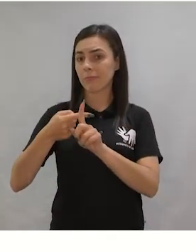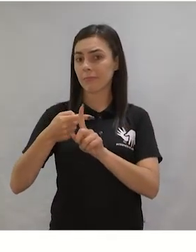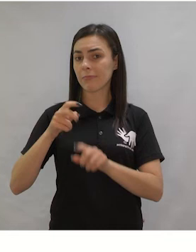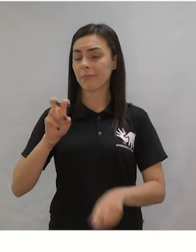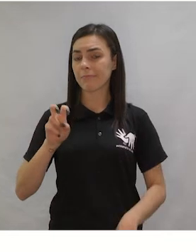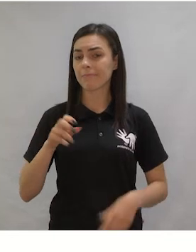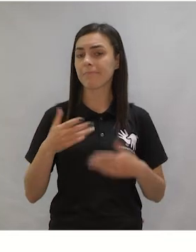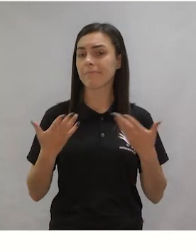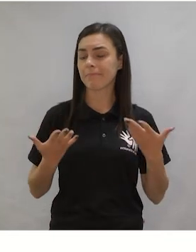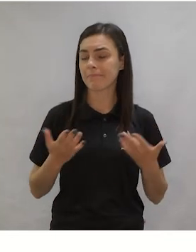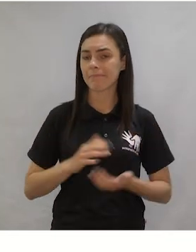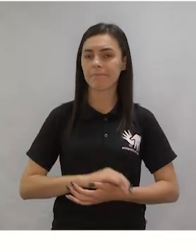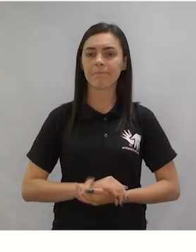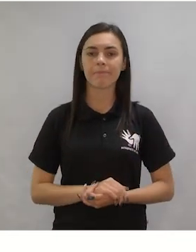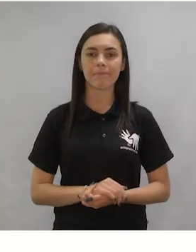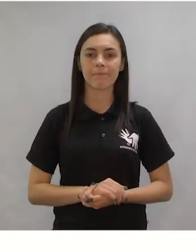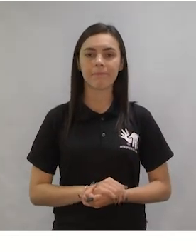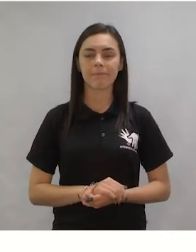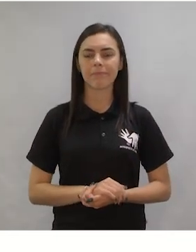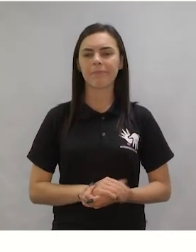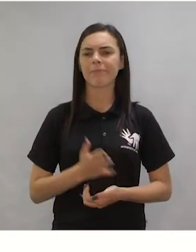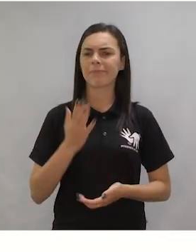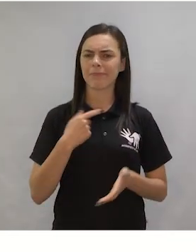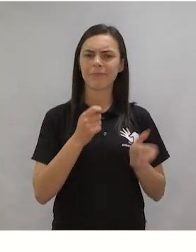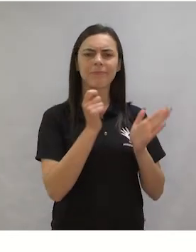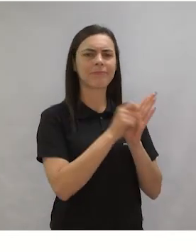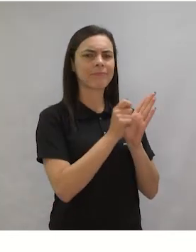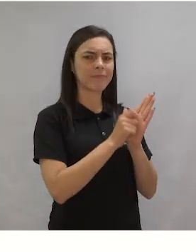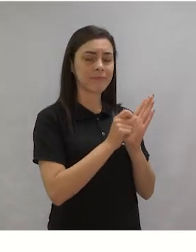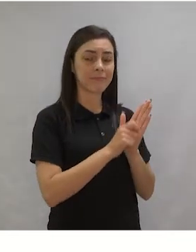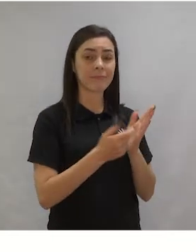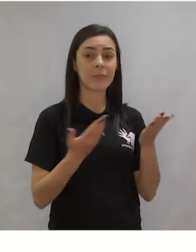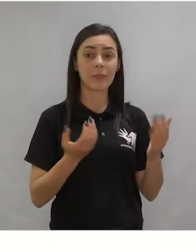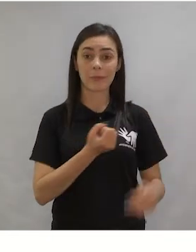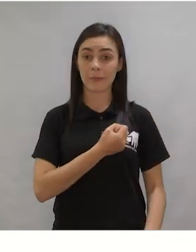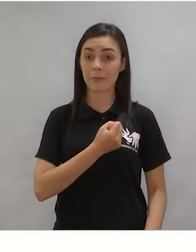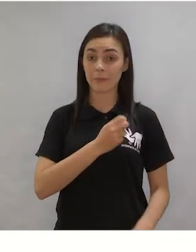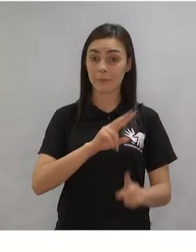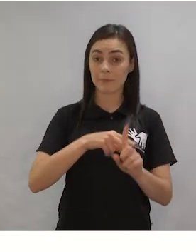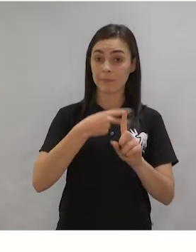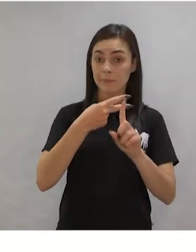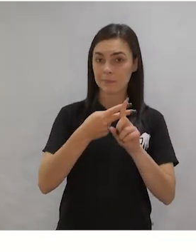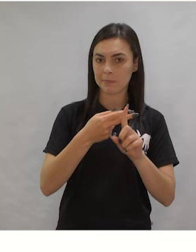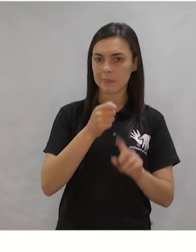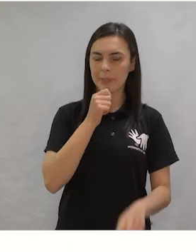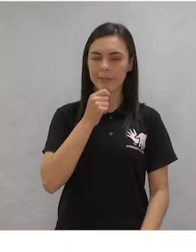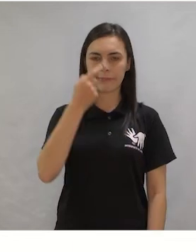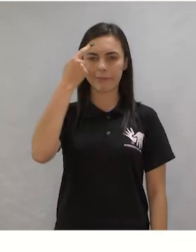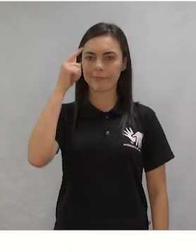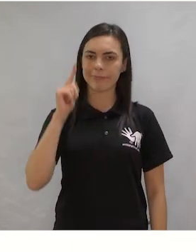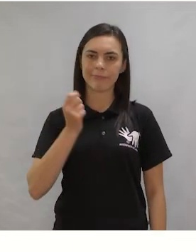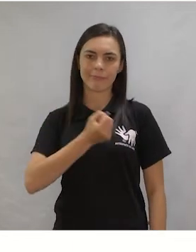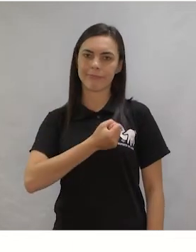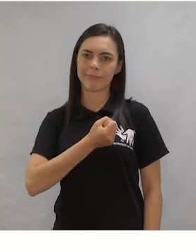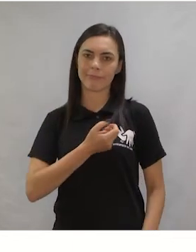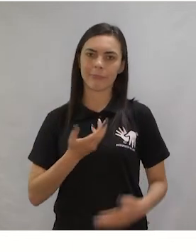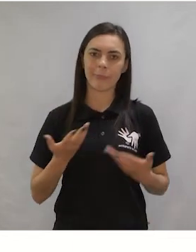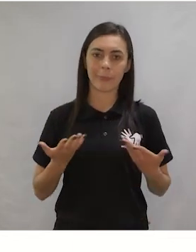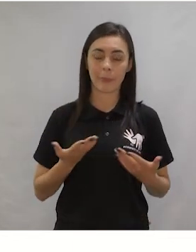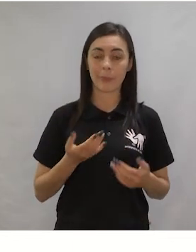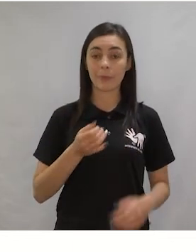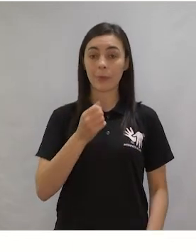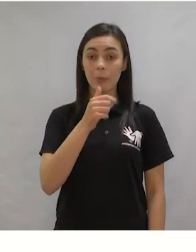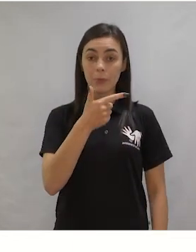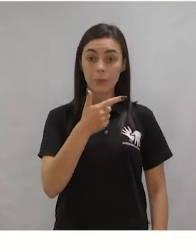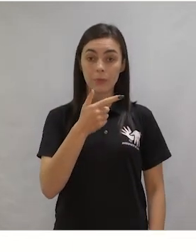C, 4x mais 5? Nós já fizemos aqui. Então, o dobro de um número, que eu não sei qual número que é.